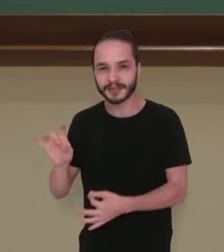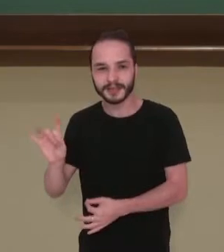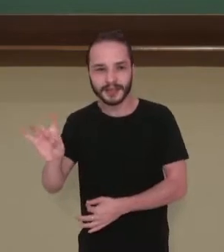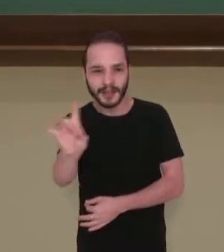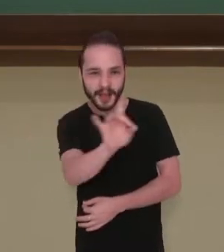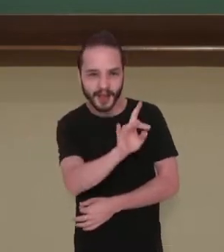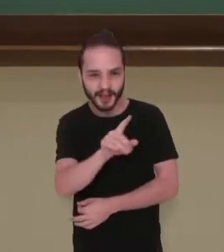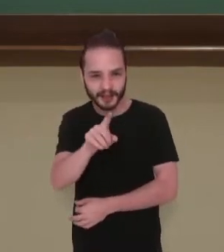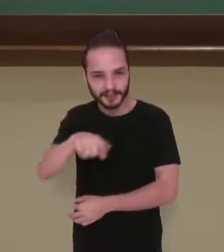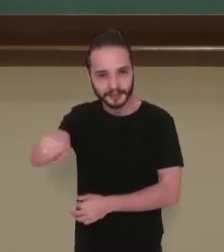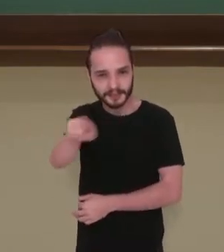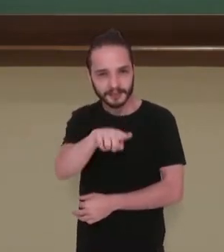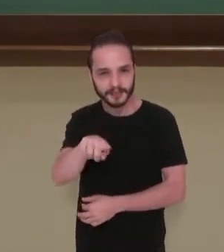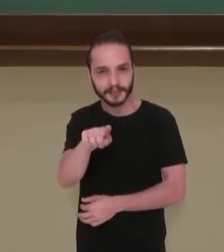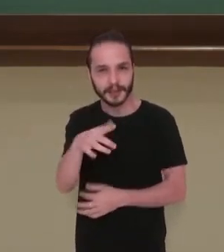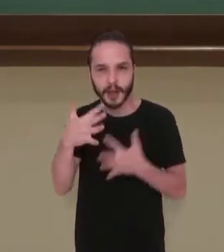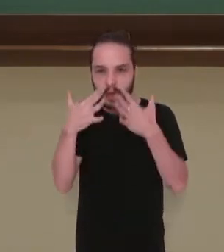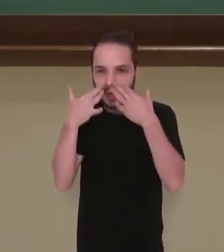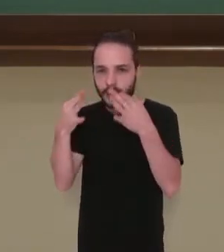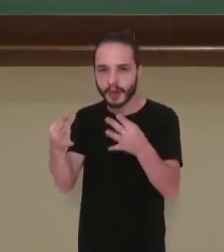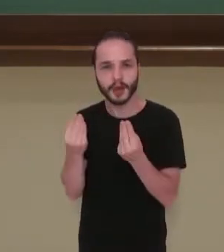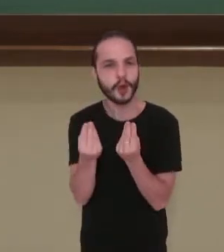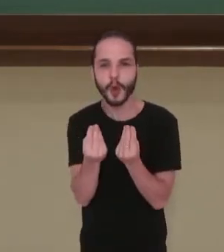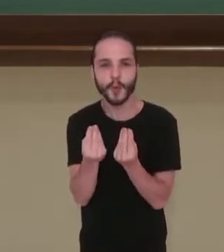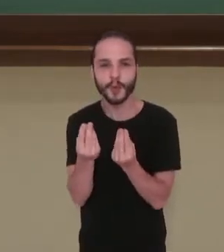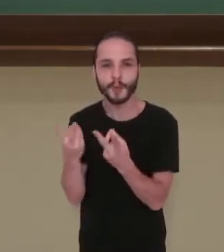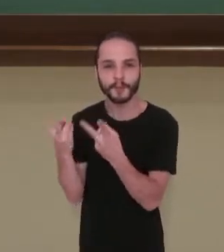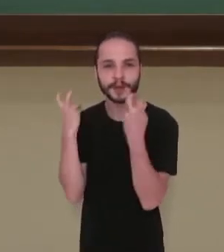lince. O que você percebe aqui?